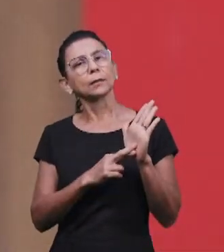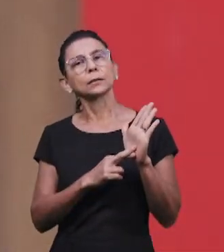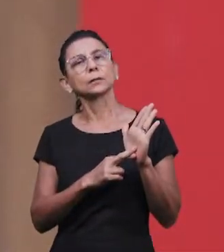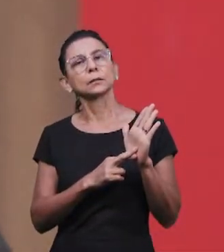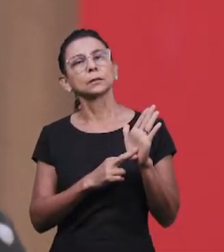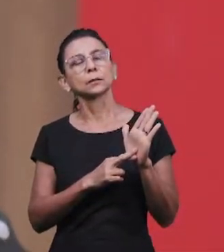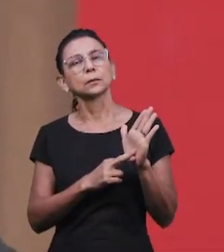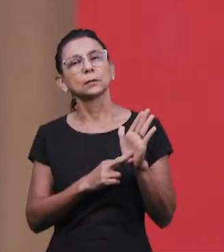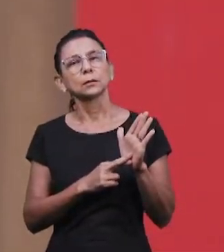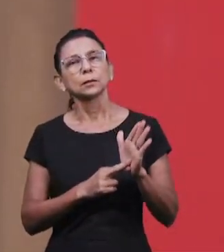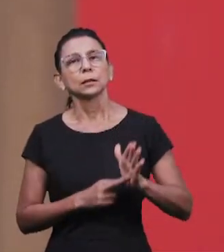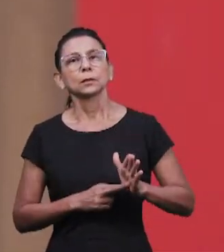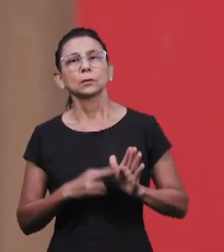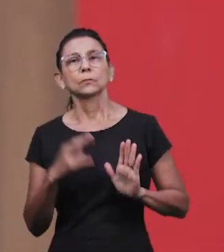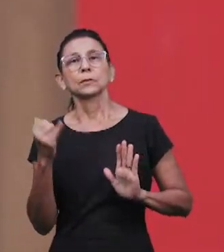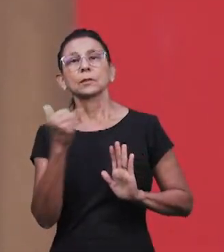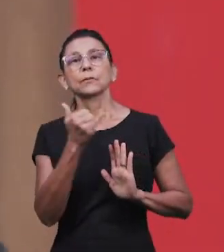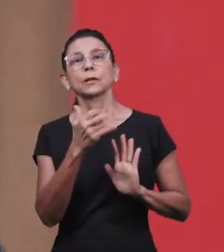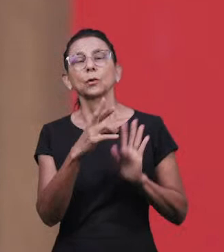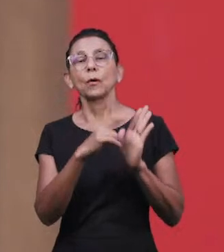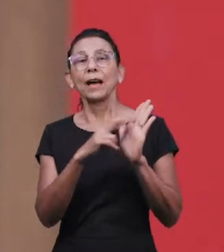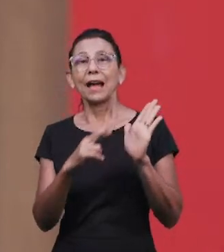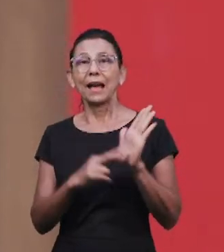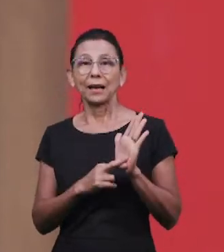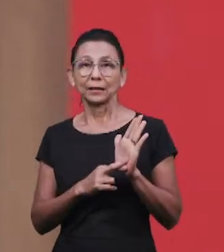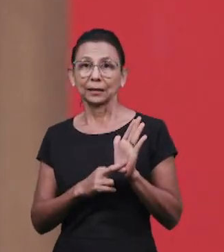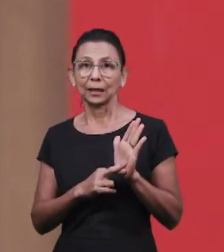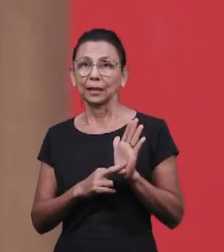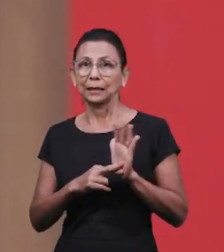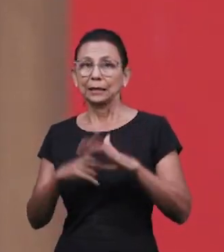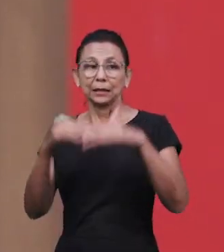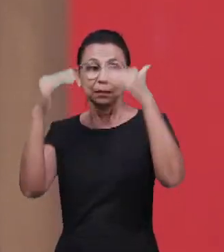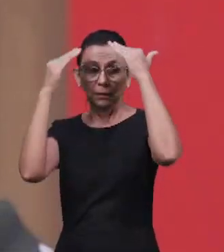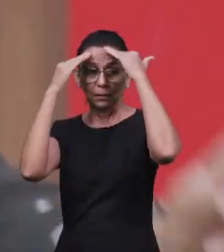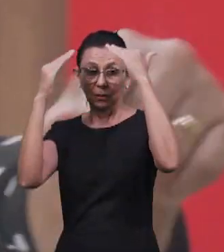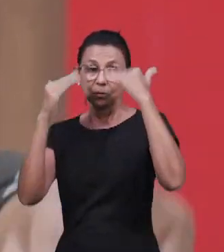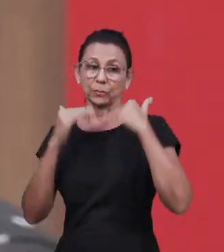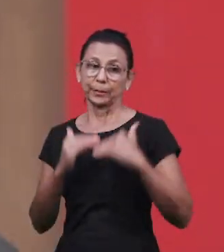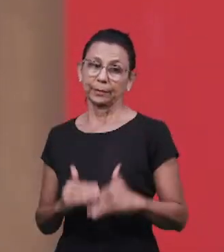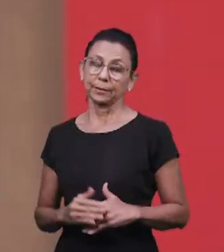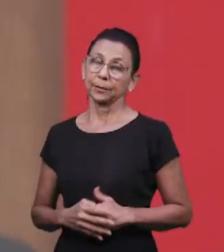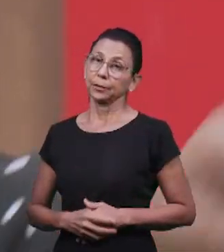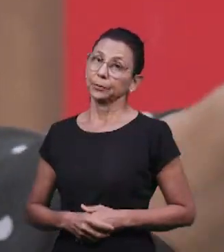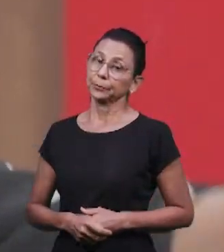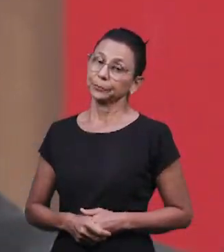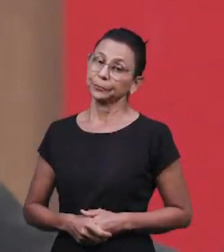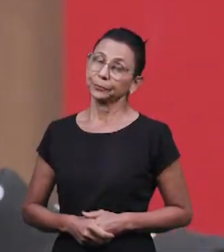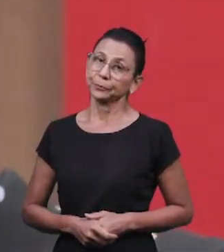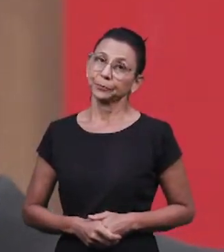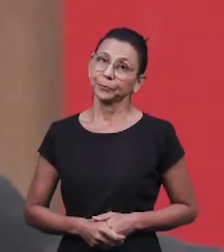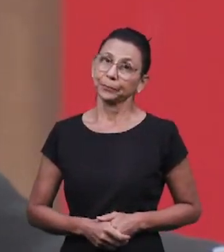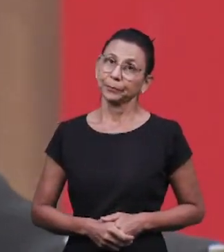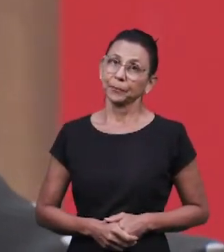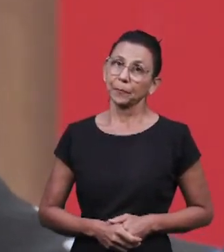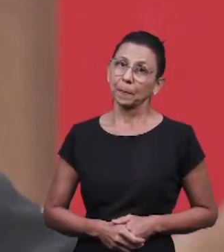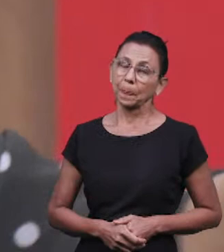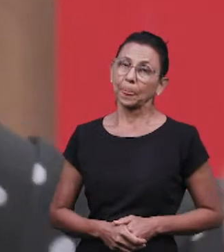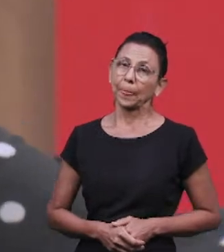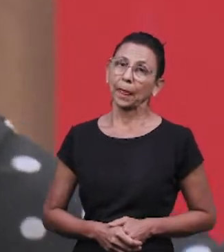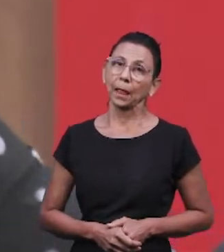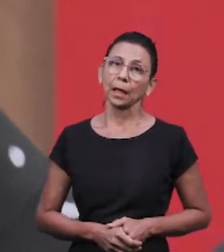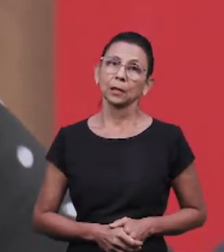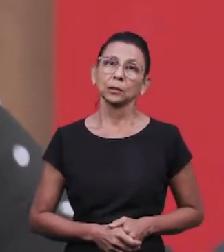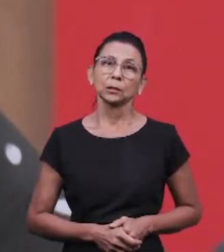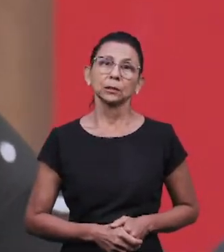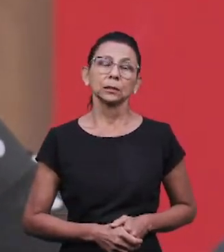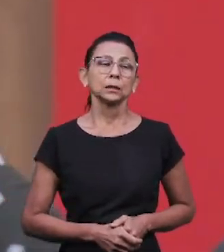que você colocou como regra já não está sendo feita, é a forma de dizer, você observou por que você está agindo assim e por